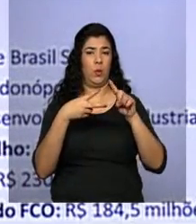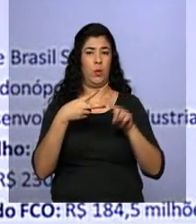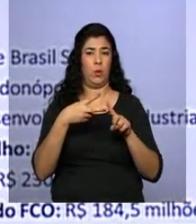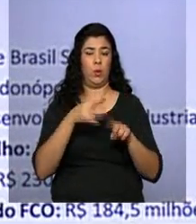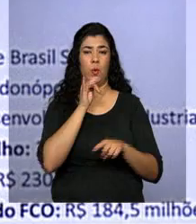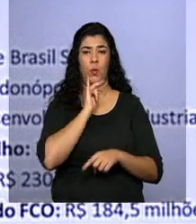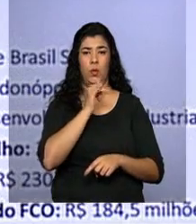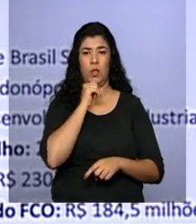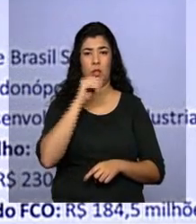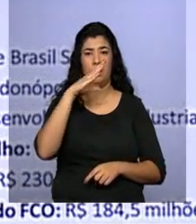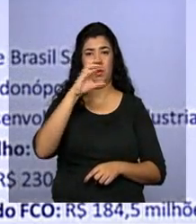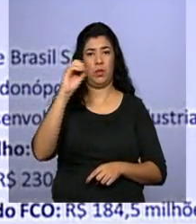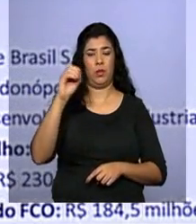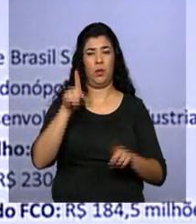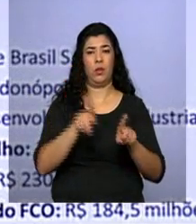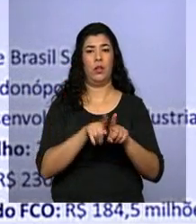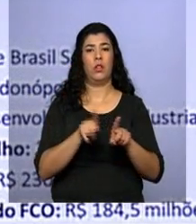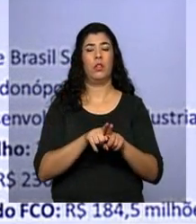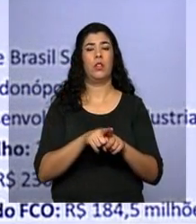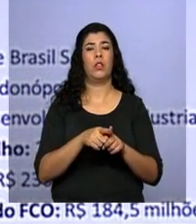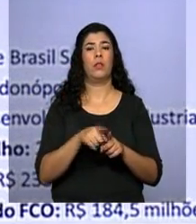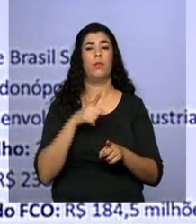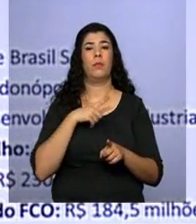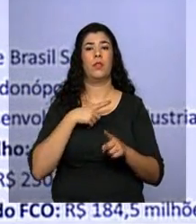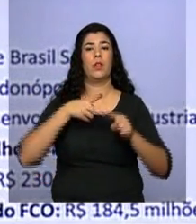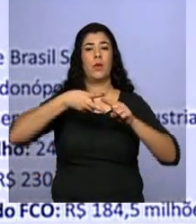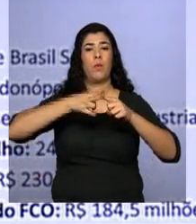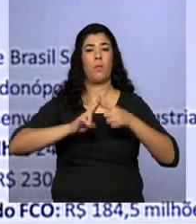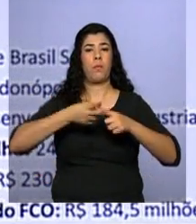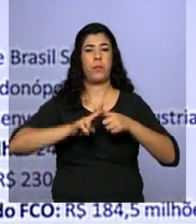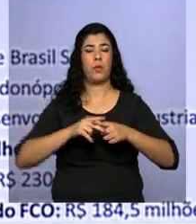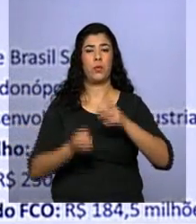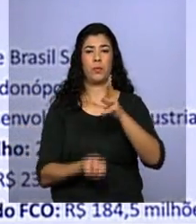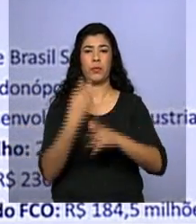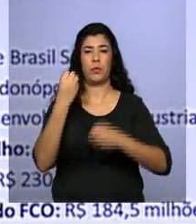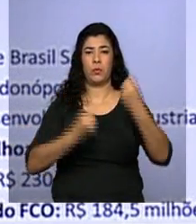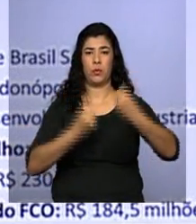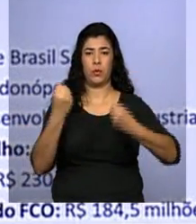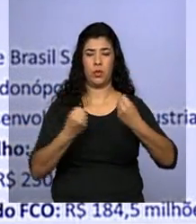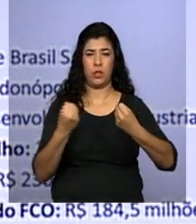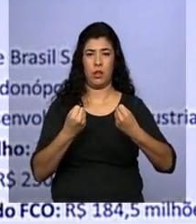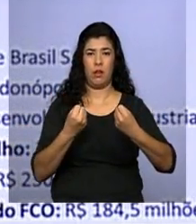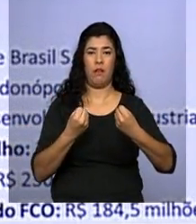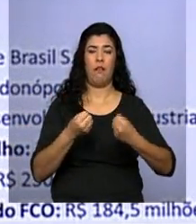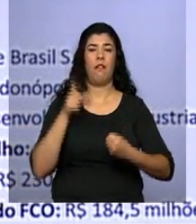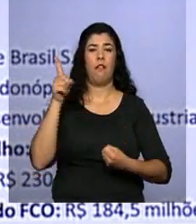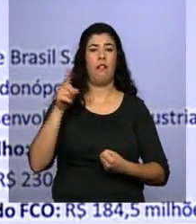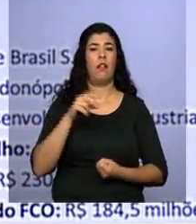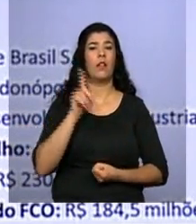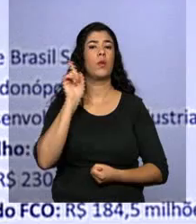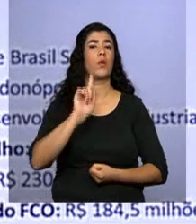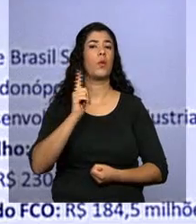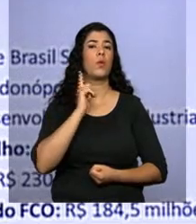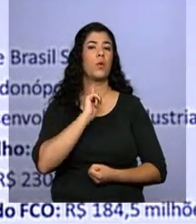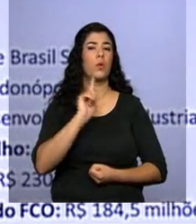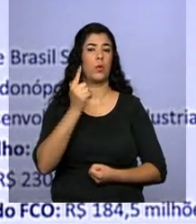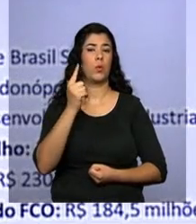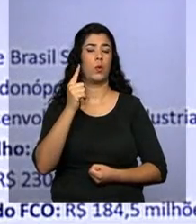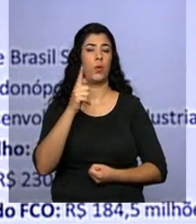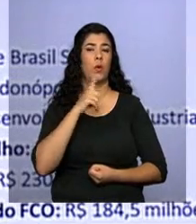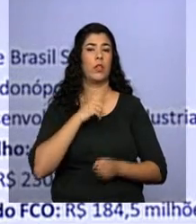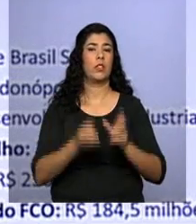centro-oeste a montadora de veículos em Goiás gera 5000 quase 5800